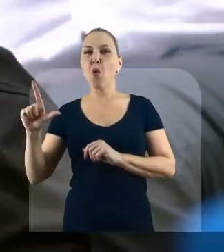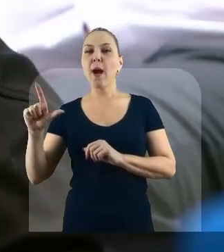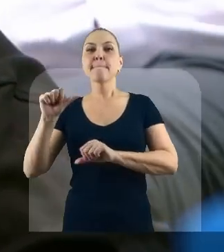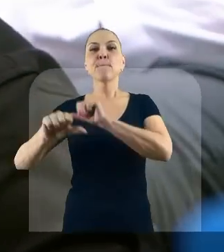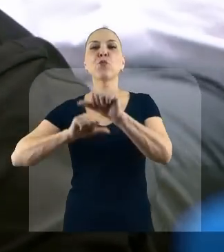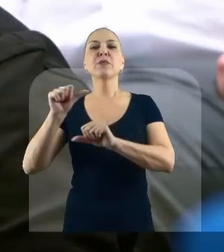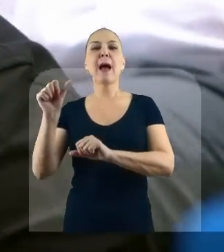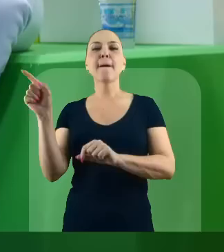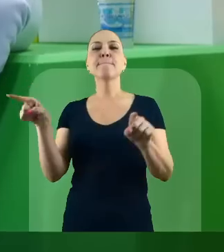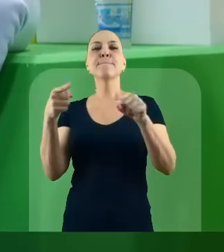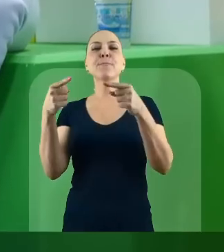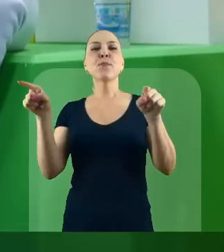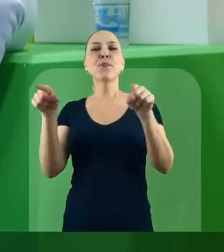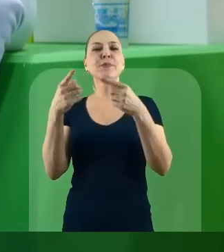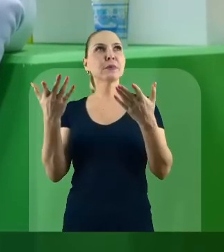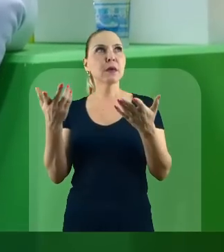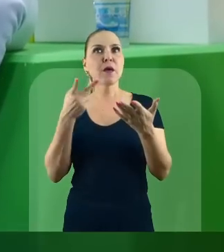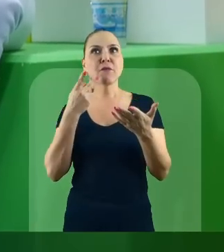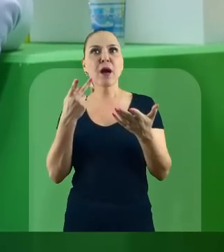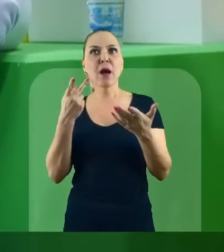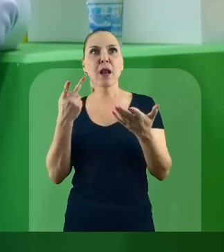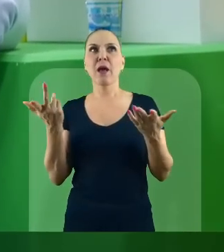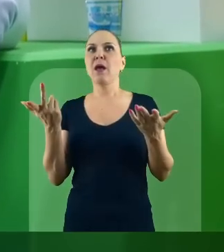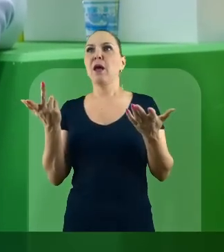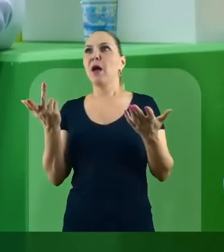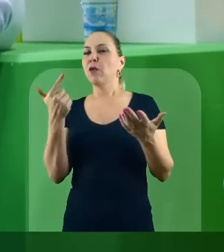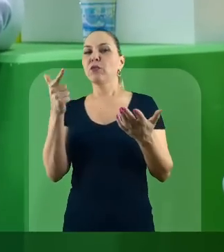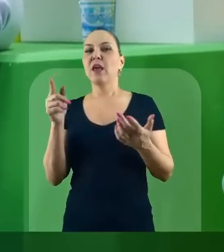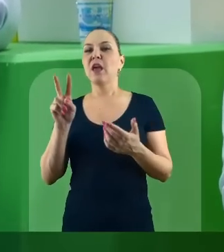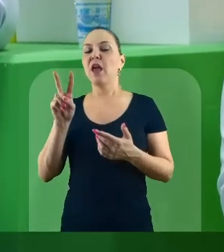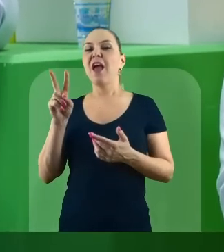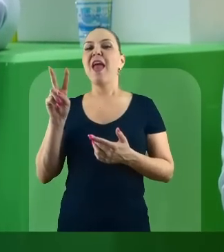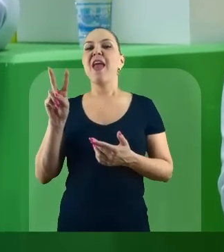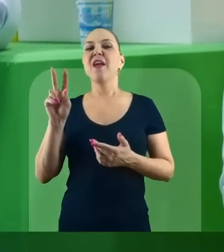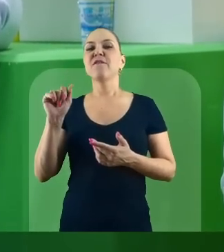hino diz que povo que não tem virtude acaba por ser escravo.